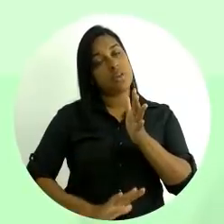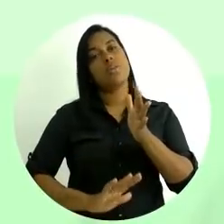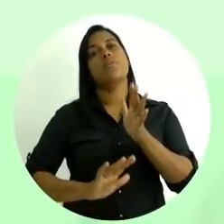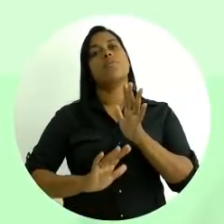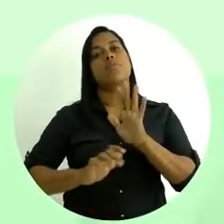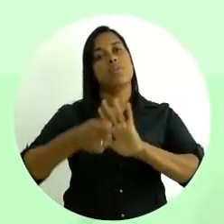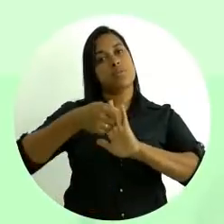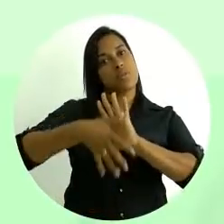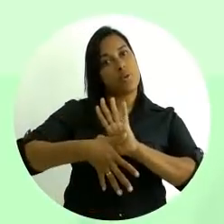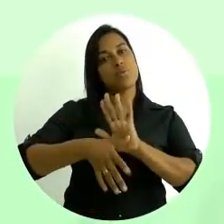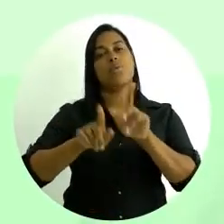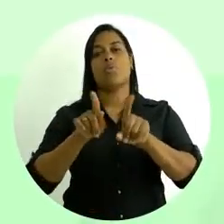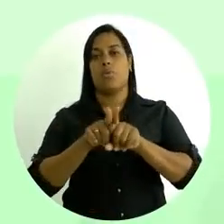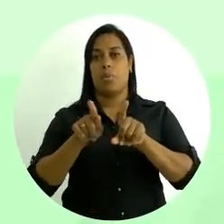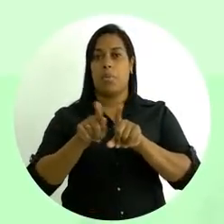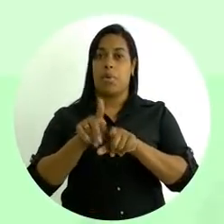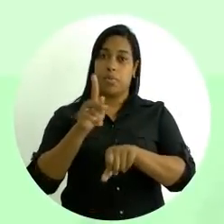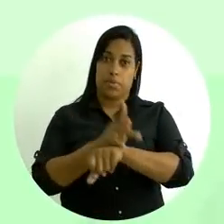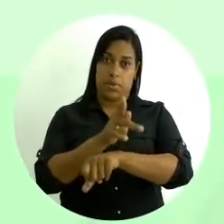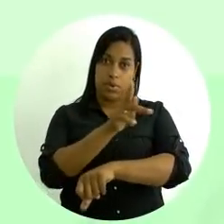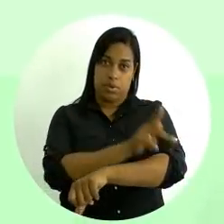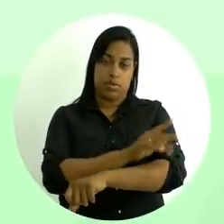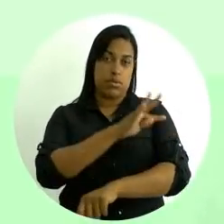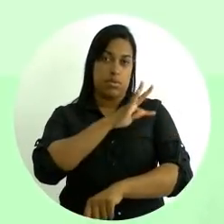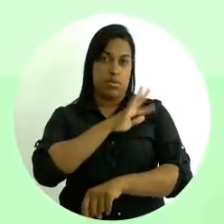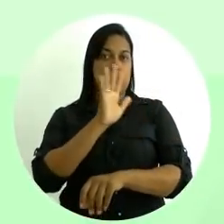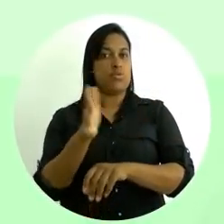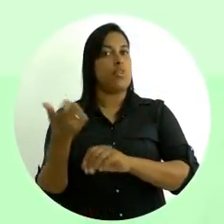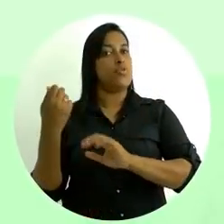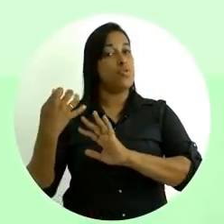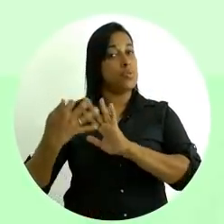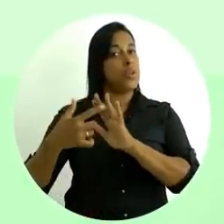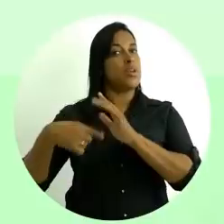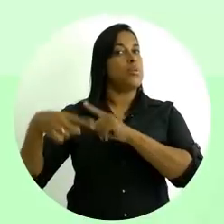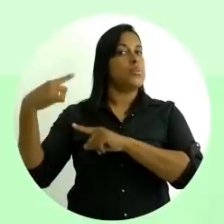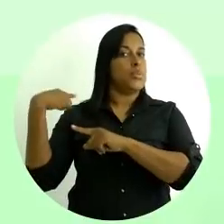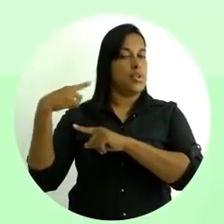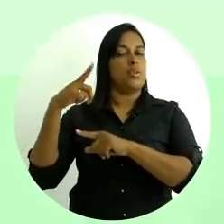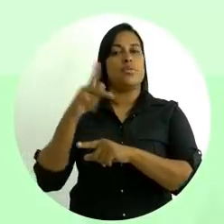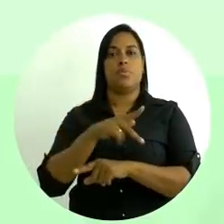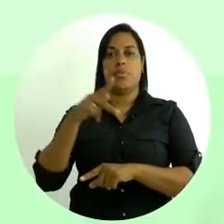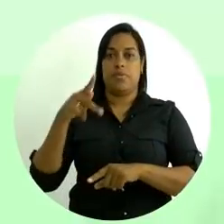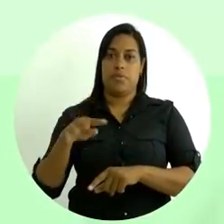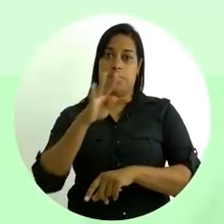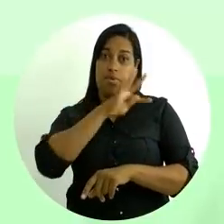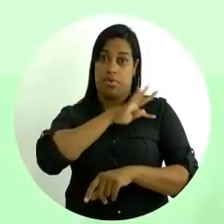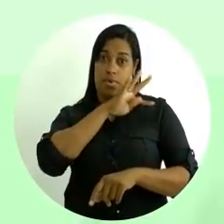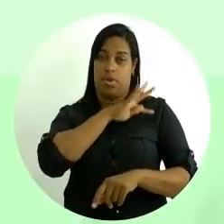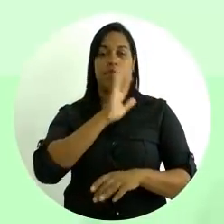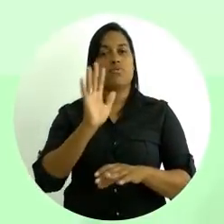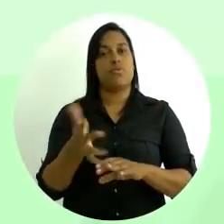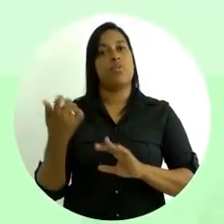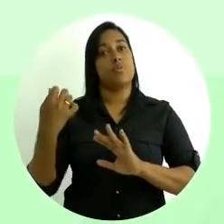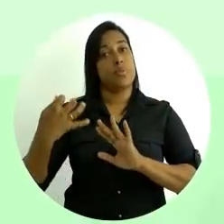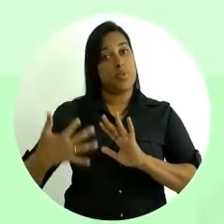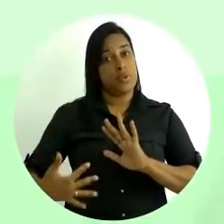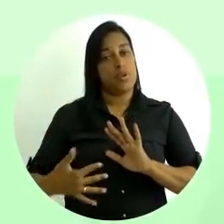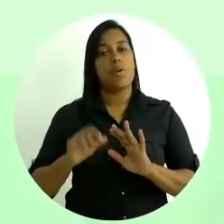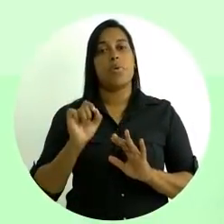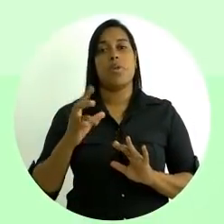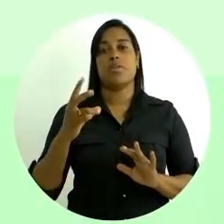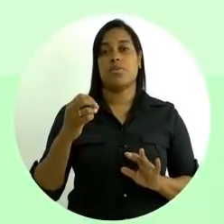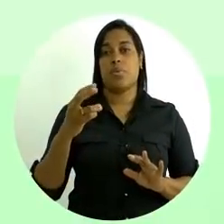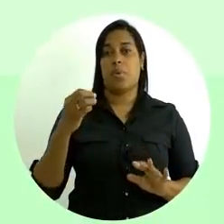atividades técnico-pedagógicas, já falamos nos vídeos anteriores, tá? A função desse professor em técnico